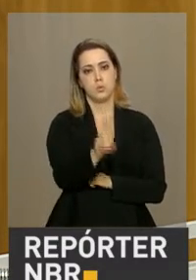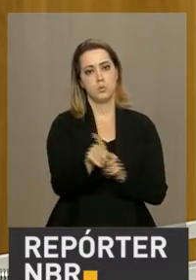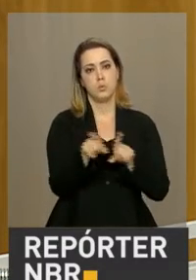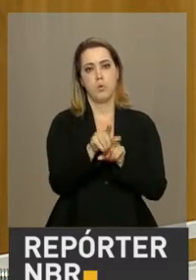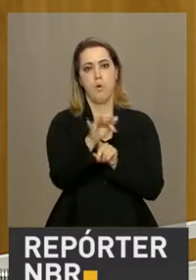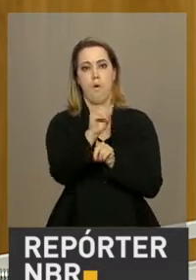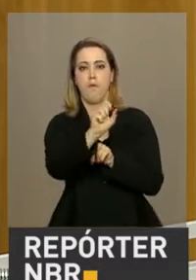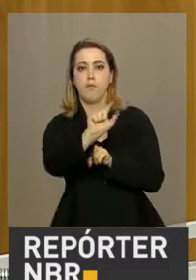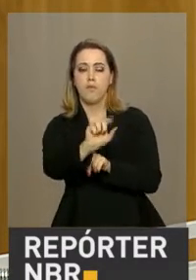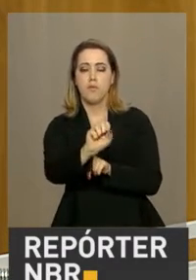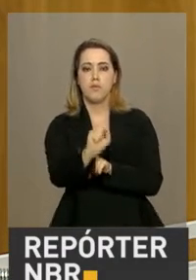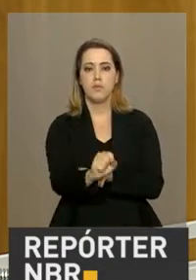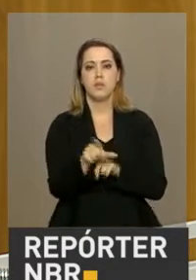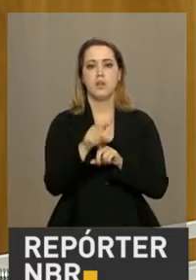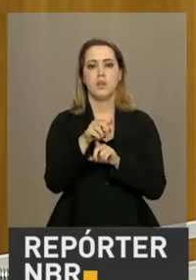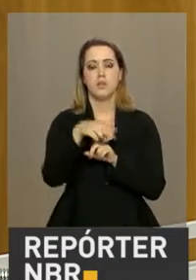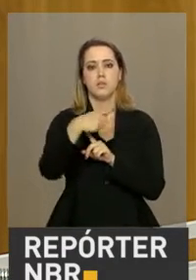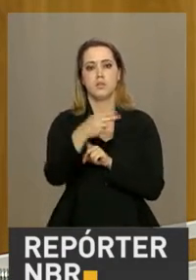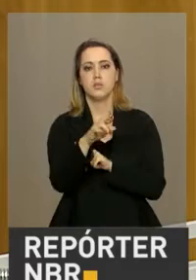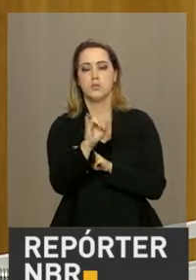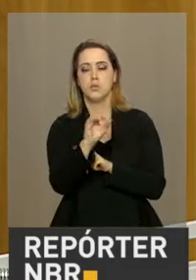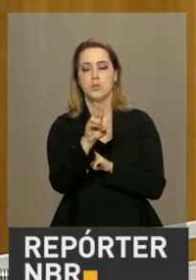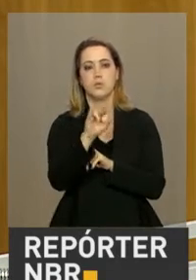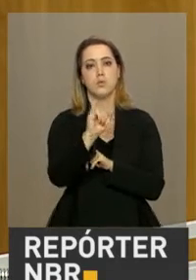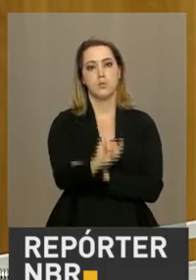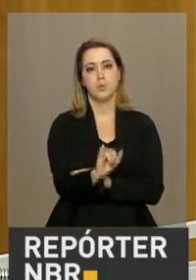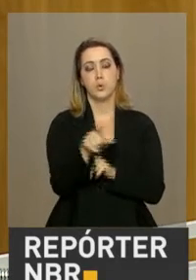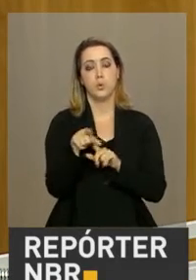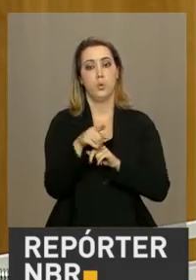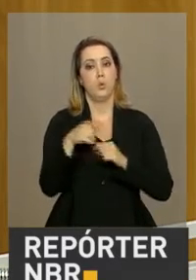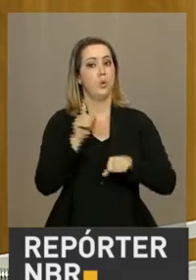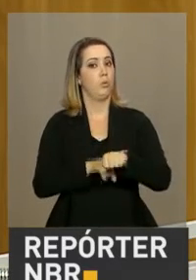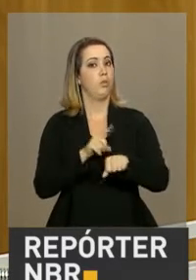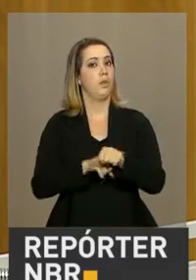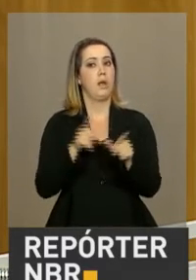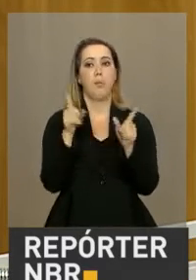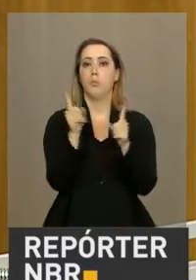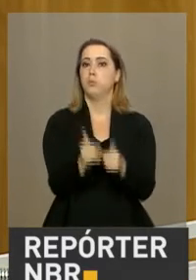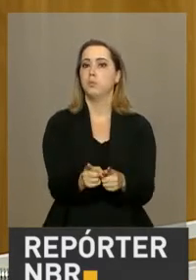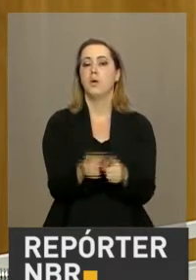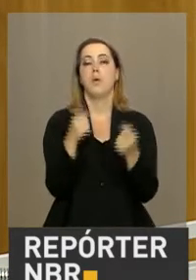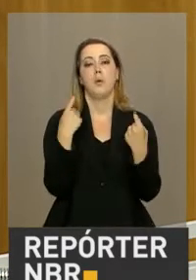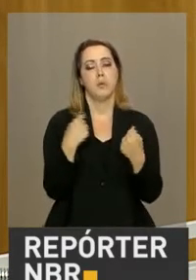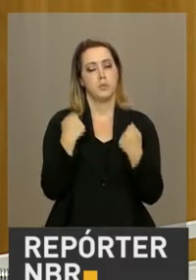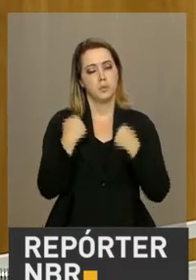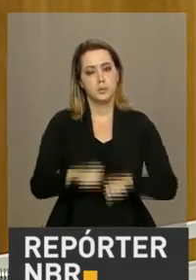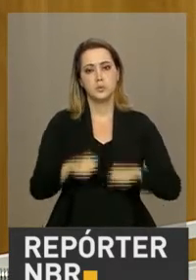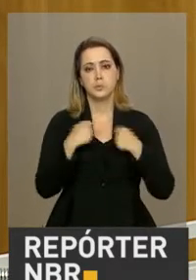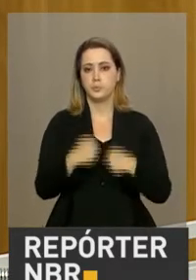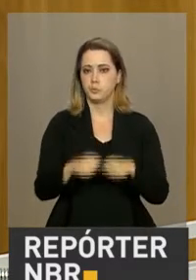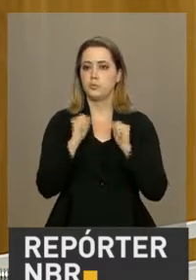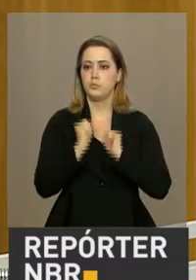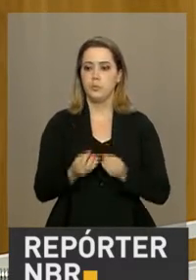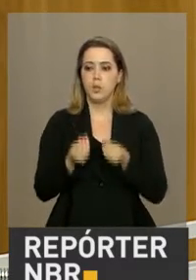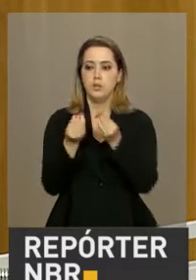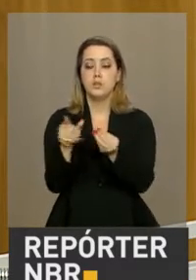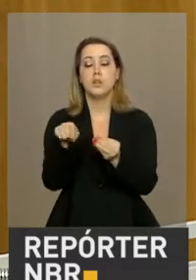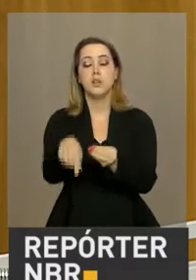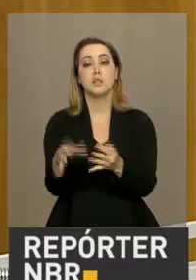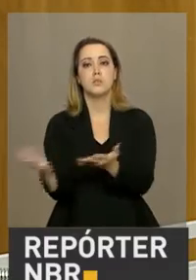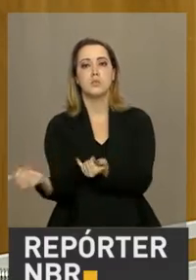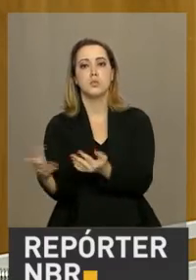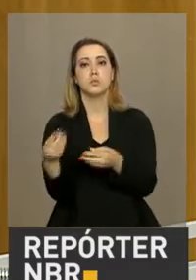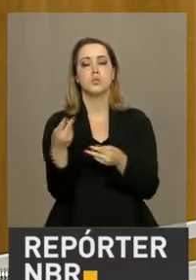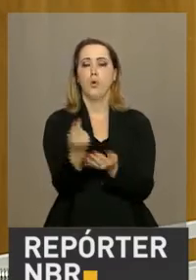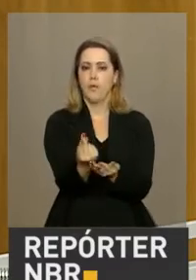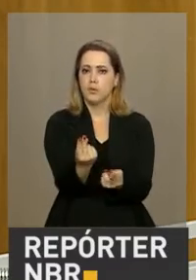prouni por isso que o prazo foi tão curto justamente para que a gente pudesse garantir esses jovens os mesmos